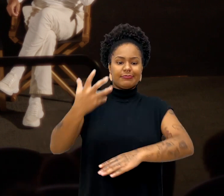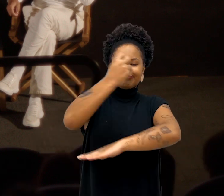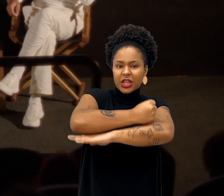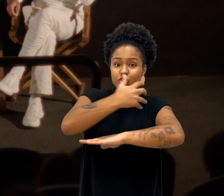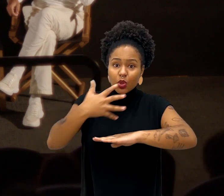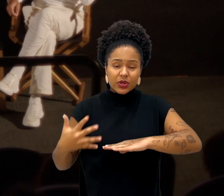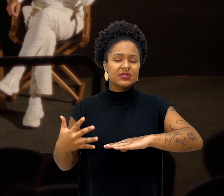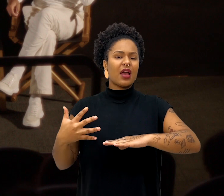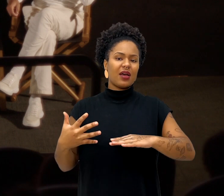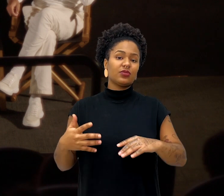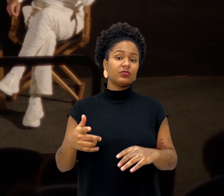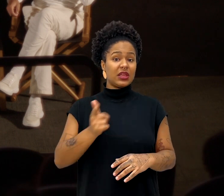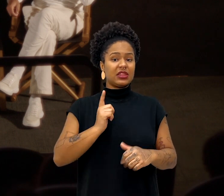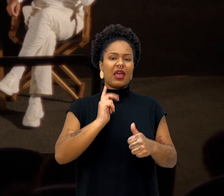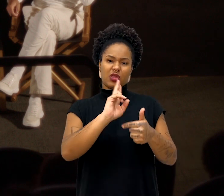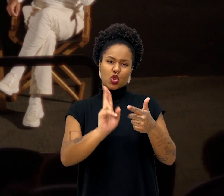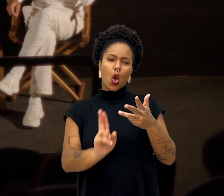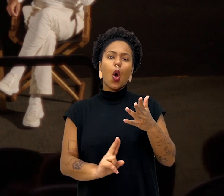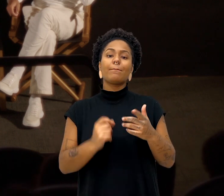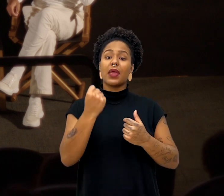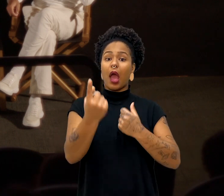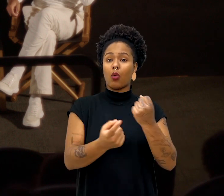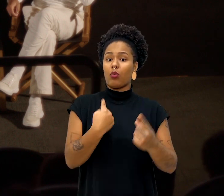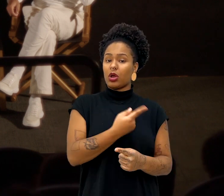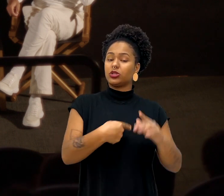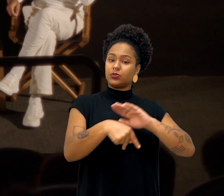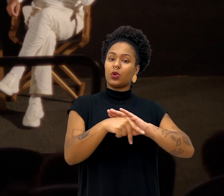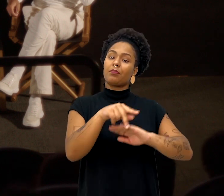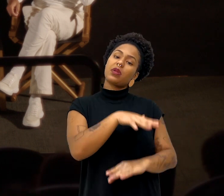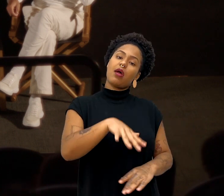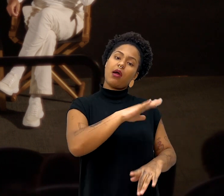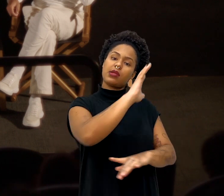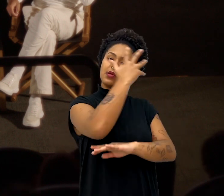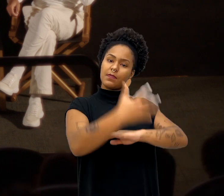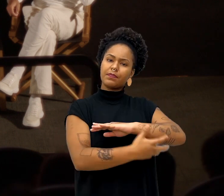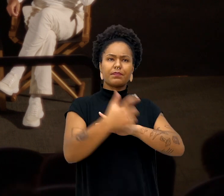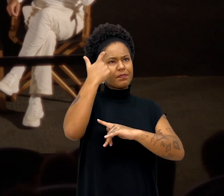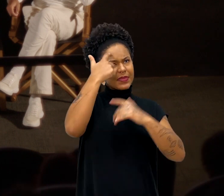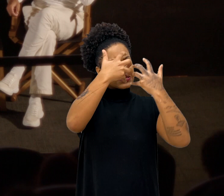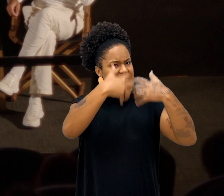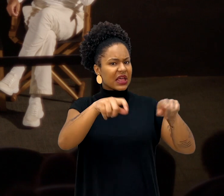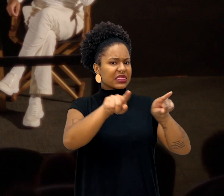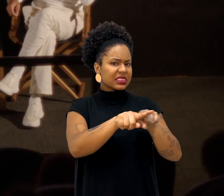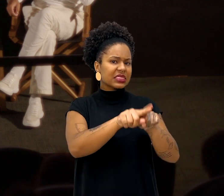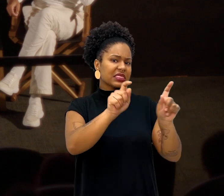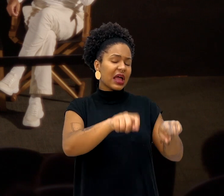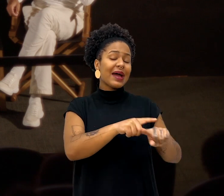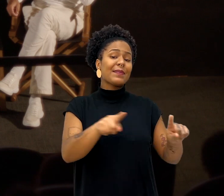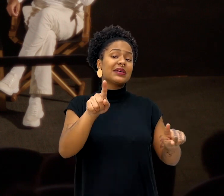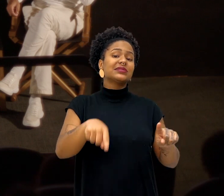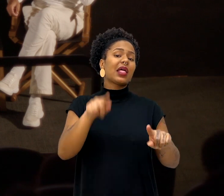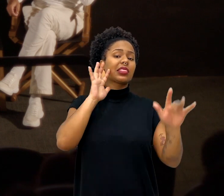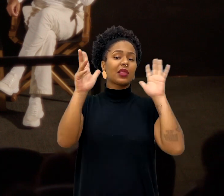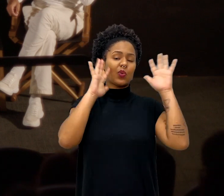um decolonial, um contracolonial, um descolonizado. Então, existem algumas nomenclaturas que a gente, enquanto